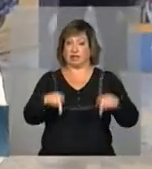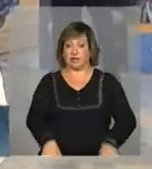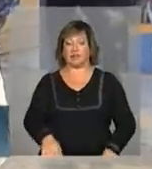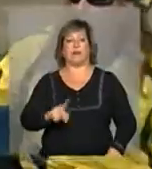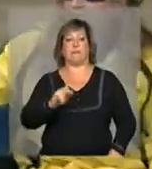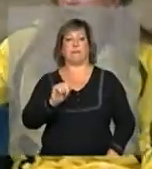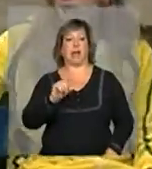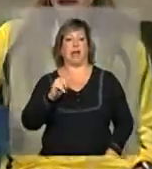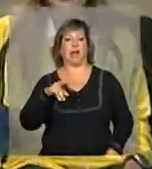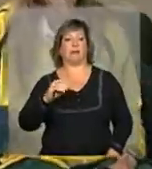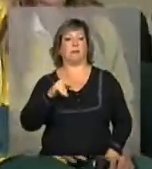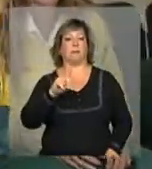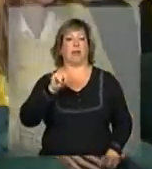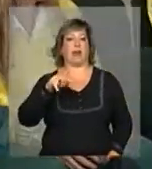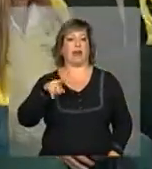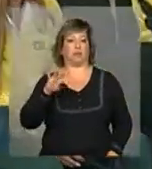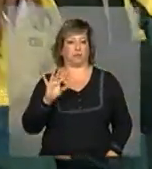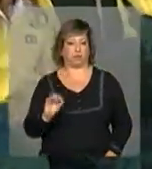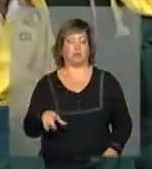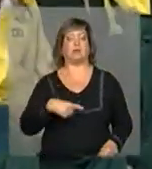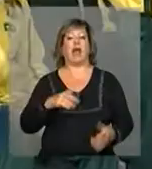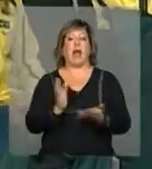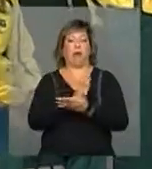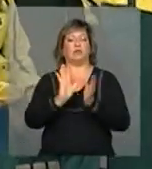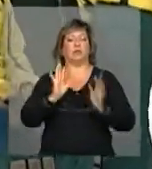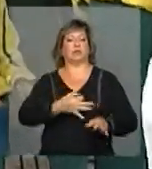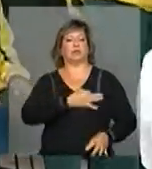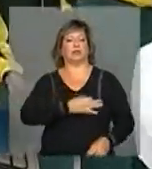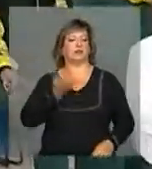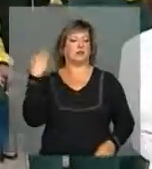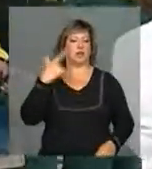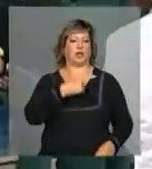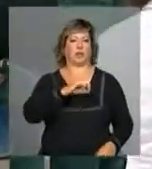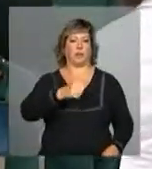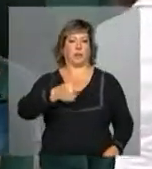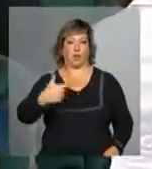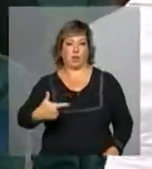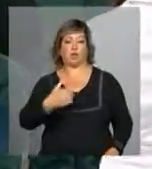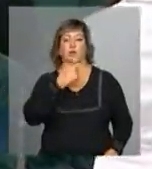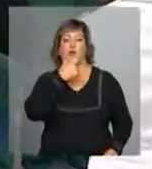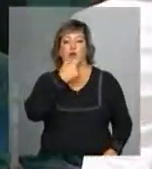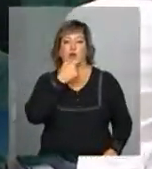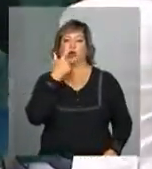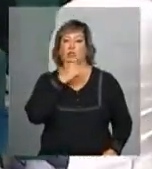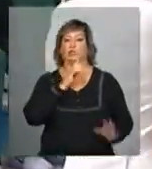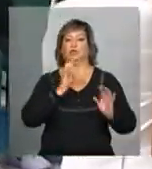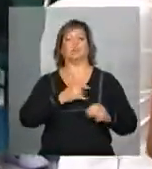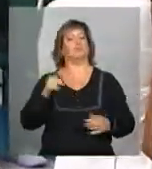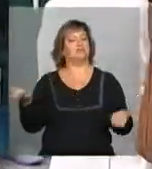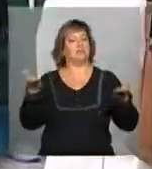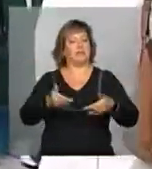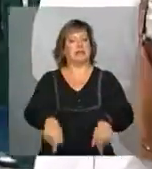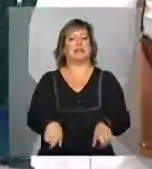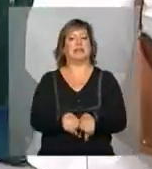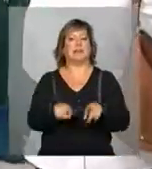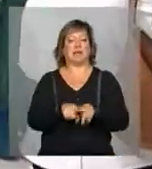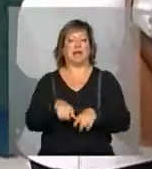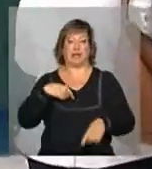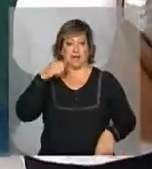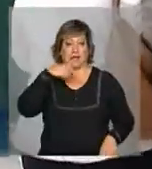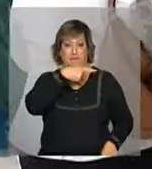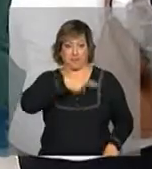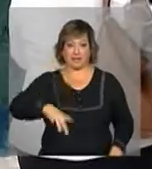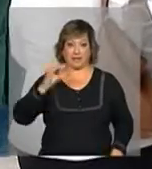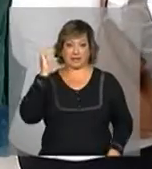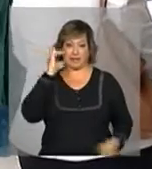até medalhistas dos Jogos Olímpicos de Londres de 2012. Bom, quem vai participar dessa cerimônia também vai ser a presidenta Dilma